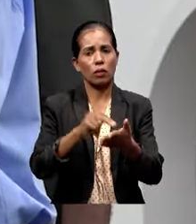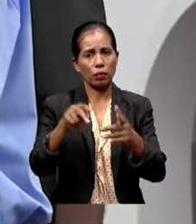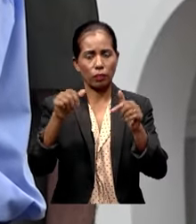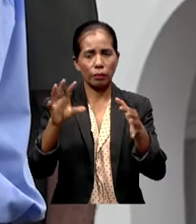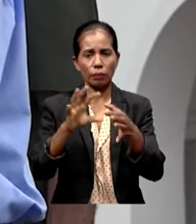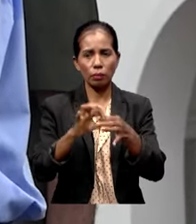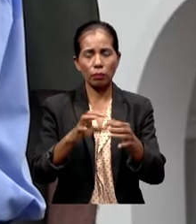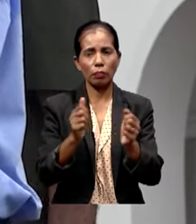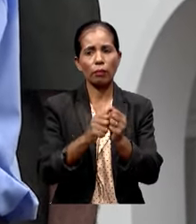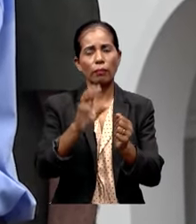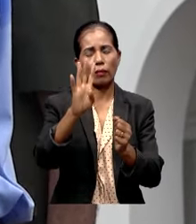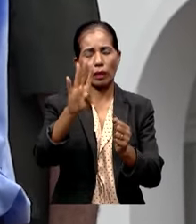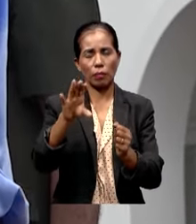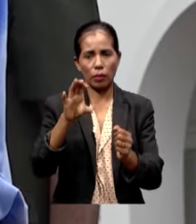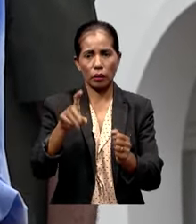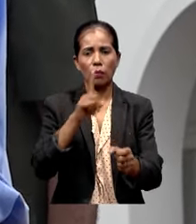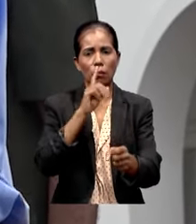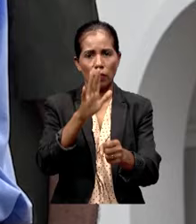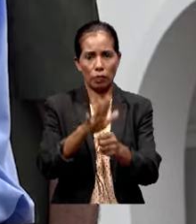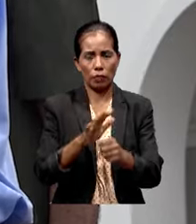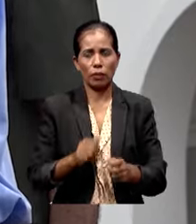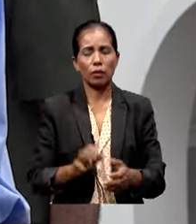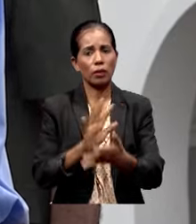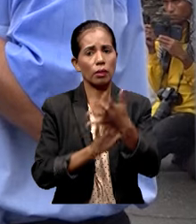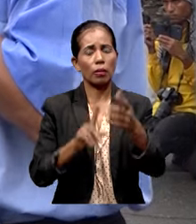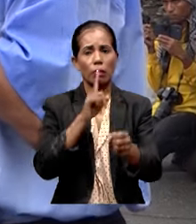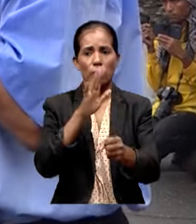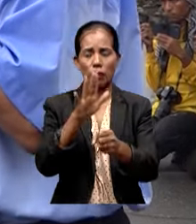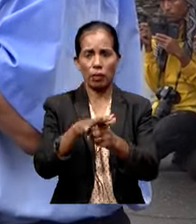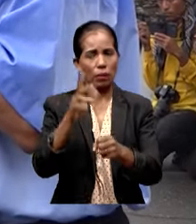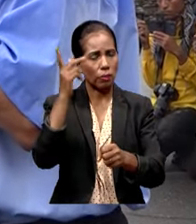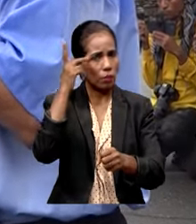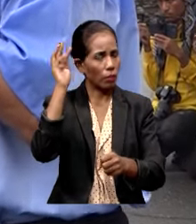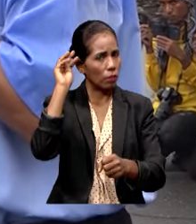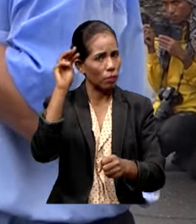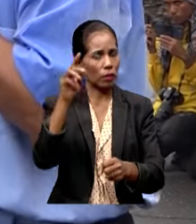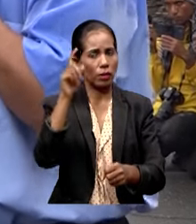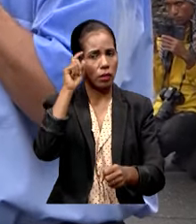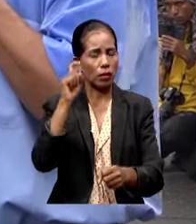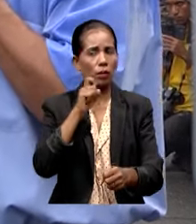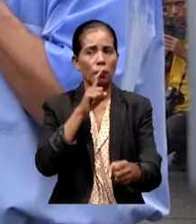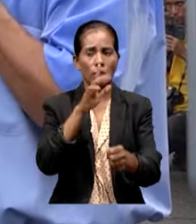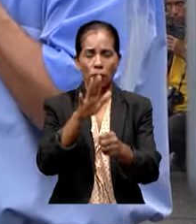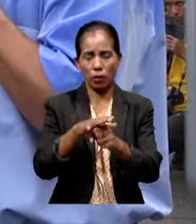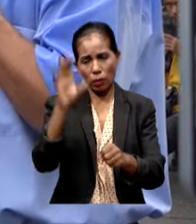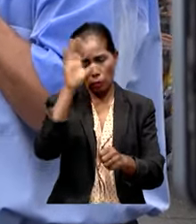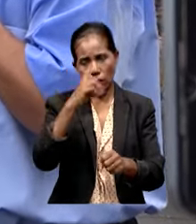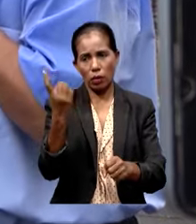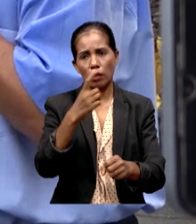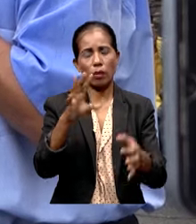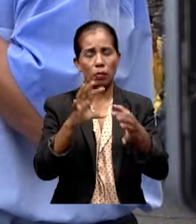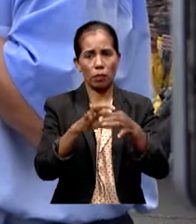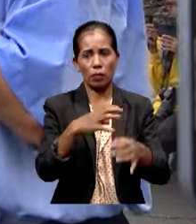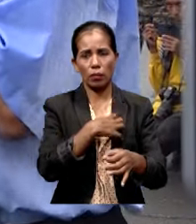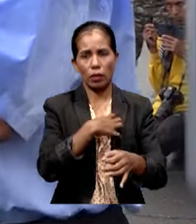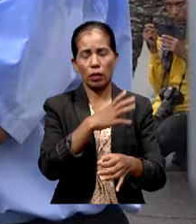membro Besik Atustolo mac halona juramento. E a cerimônia de juramento, né, primeiro-ministro Kairala Senano Guzmão promete se buka tuir na fatin membro PNTL